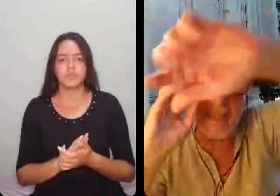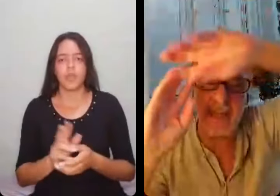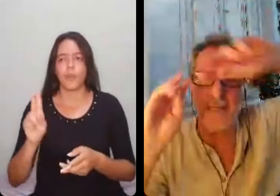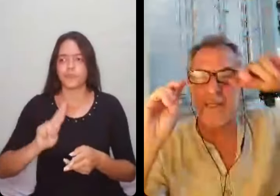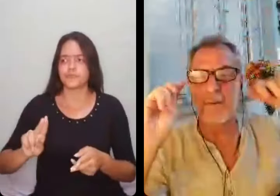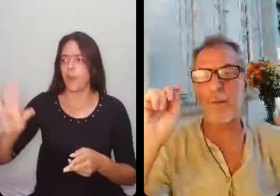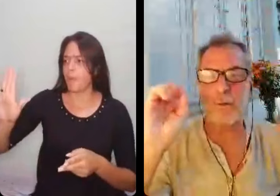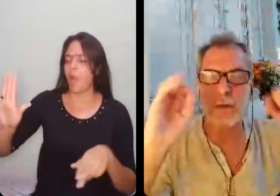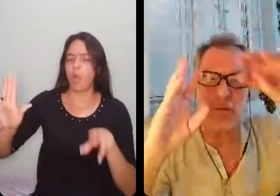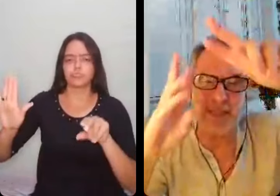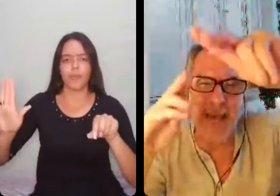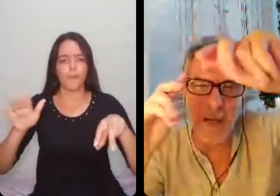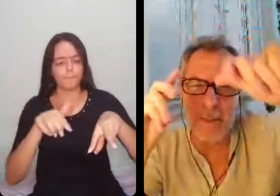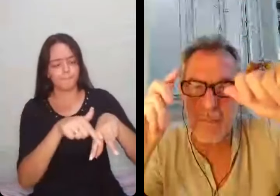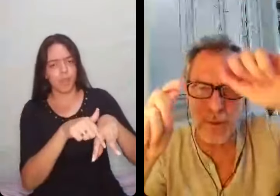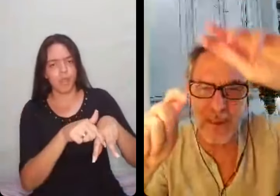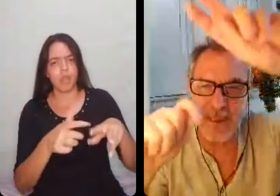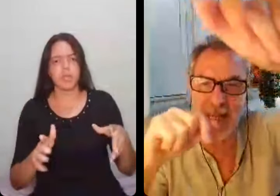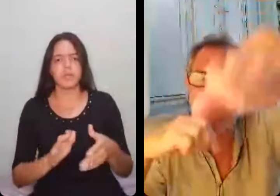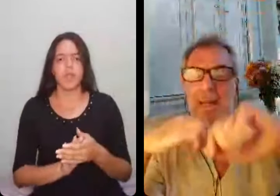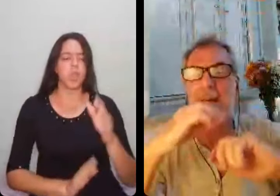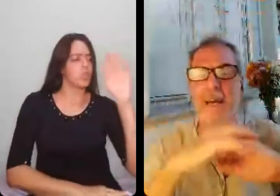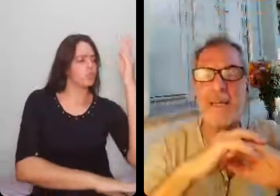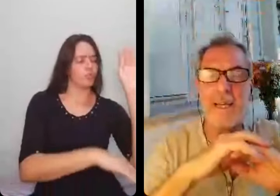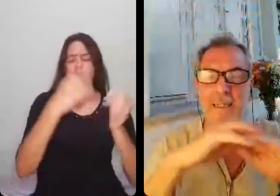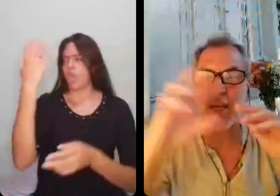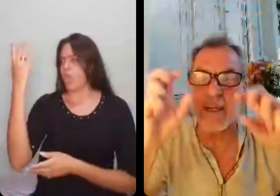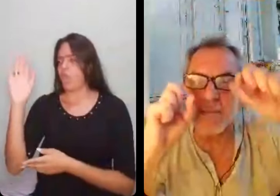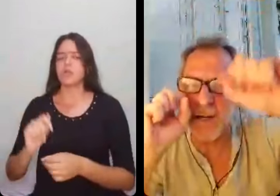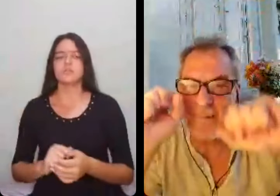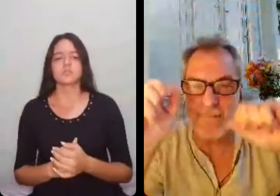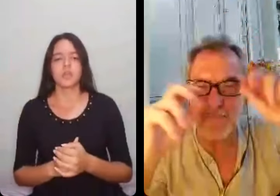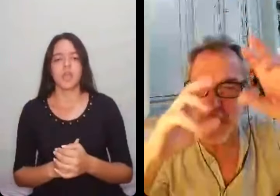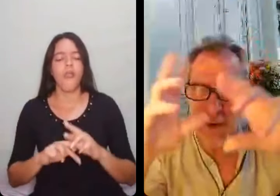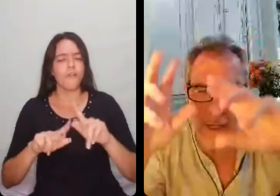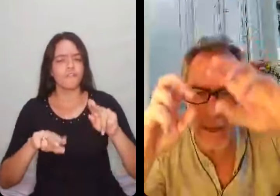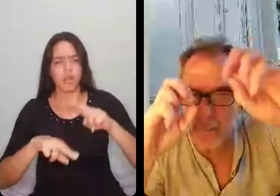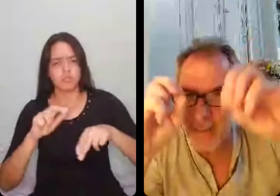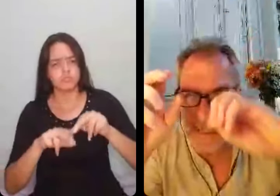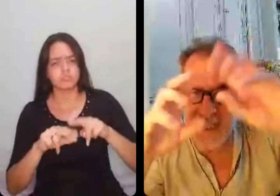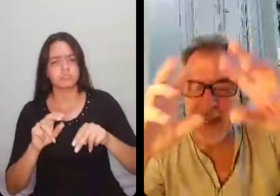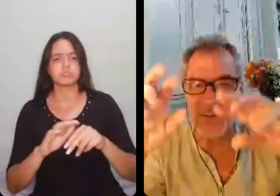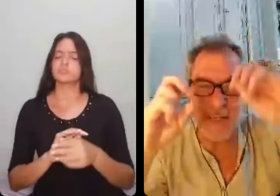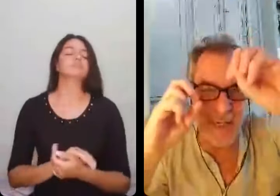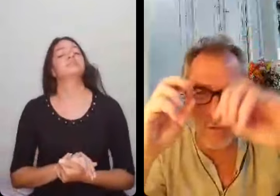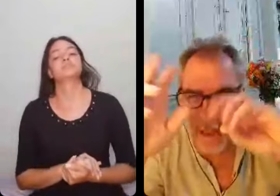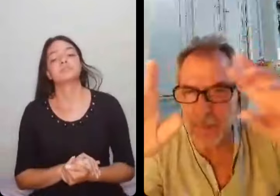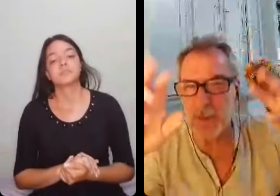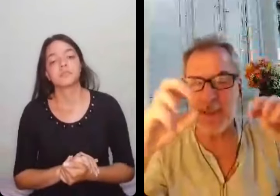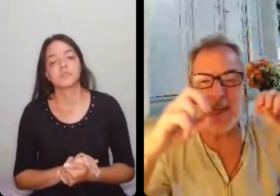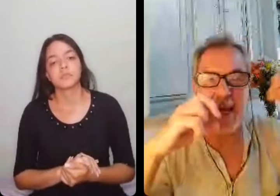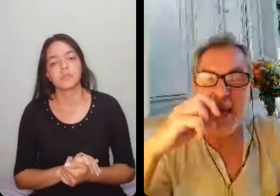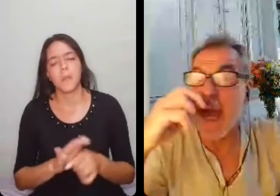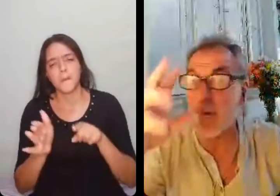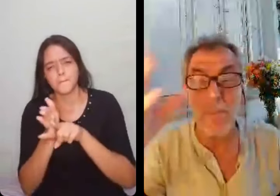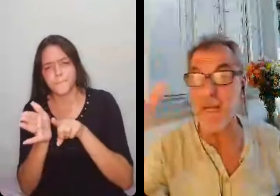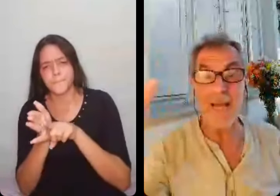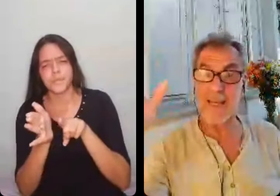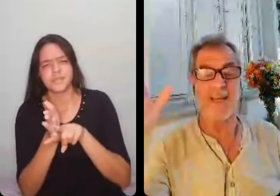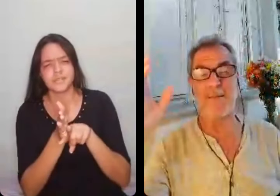natureza. Vamos colocar uma serva. Que pode ser? Aí eles que vão na pesquisa, de ver que coisa pode ser.